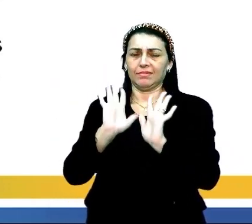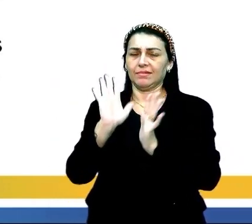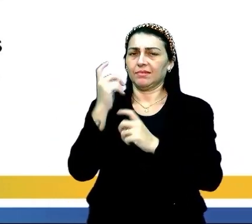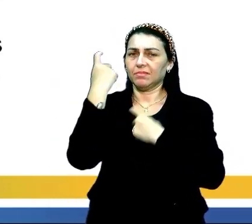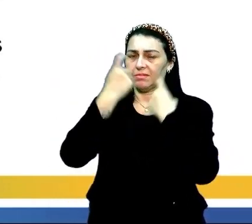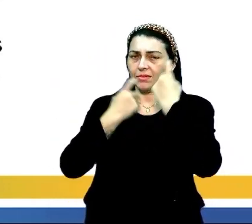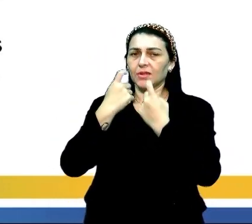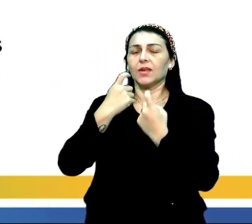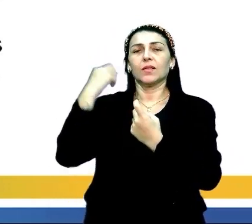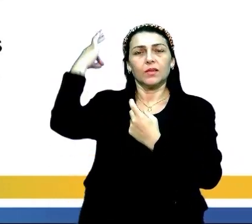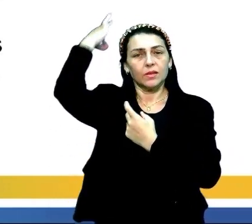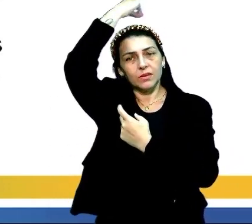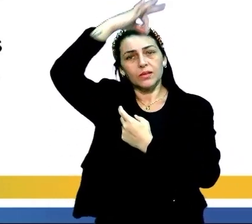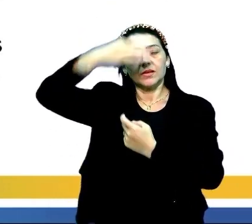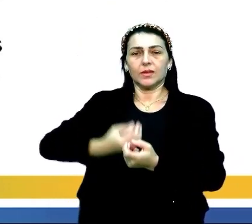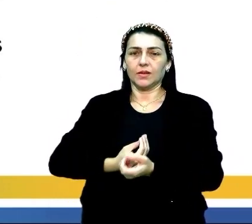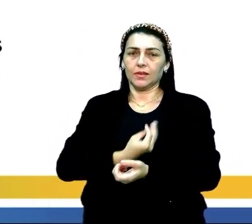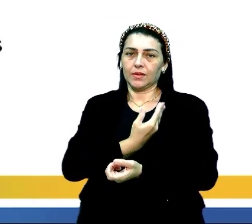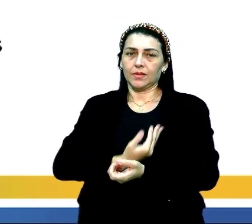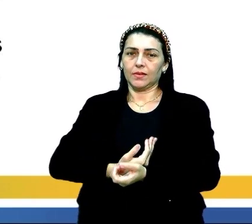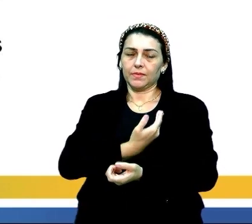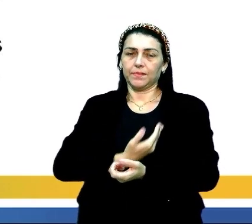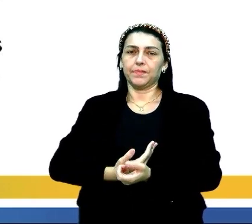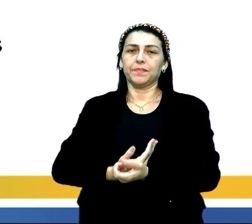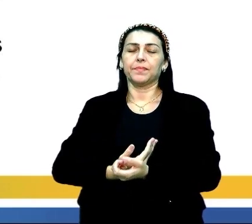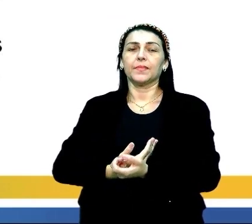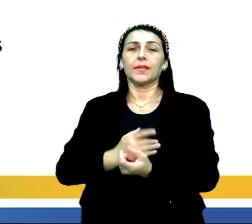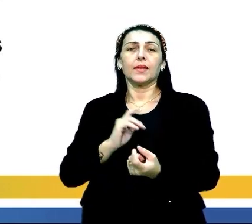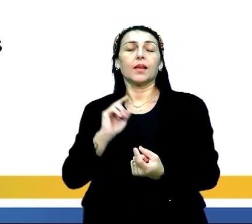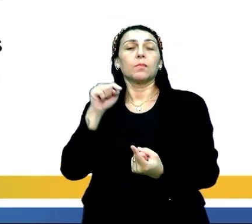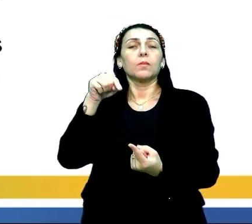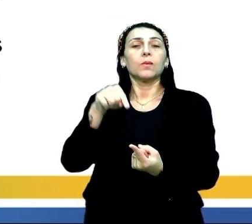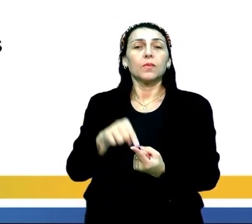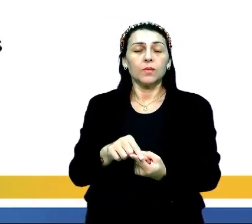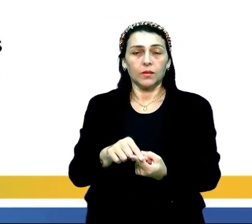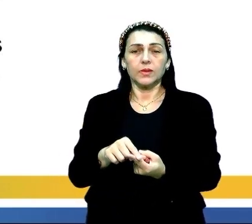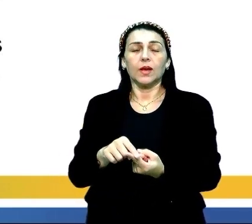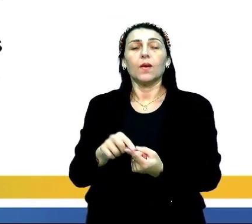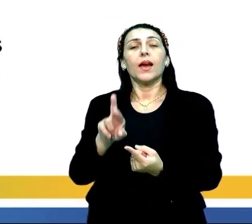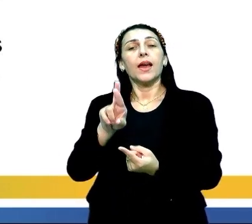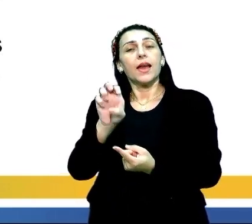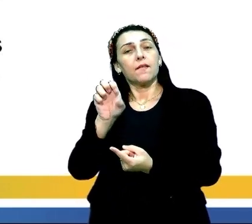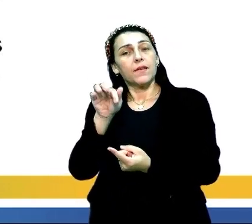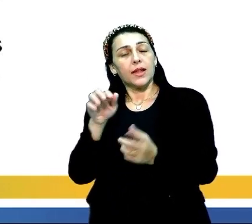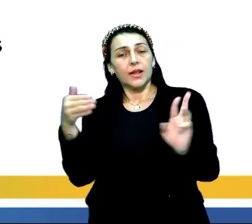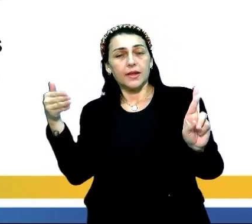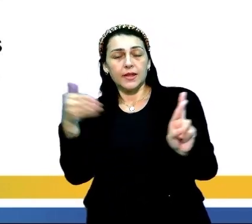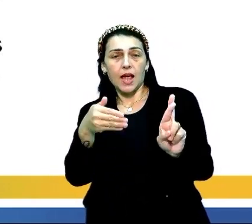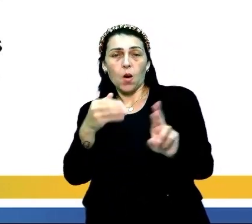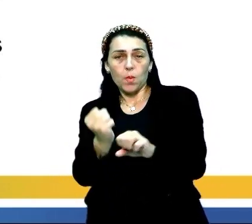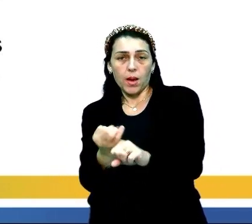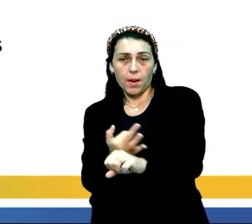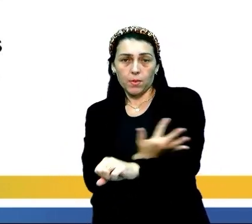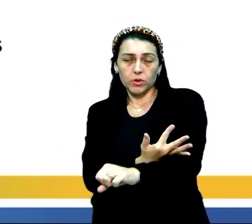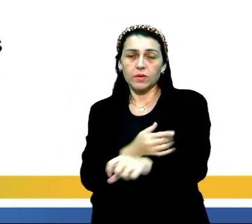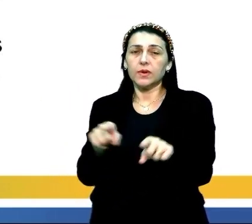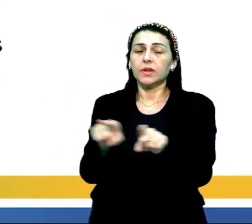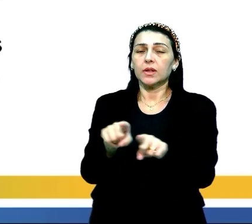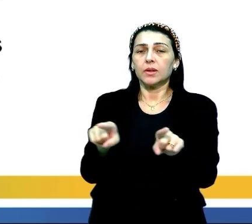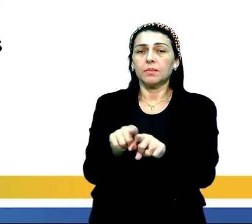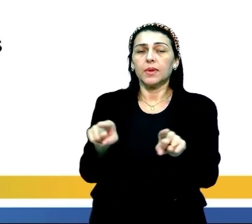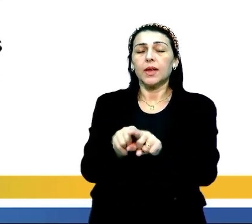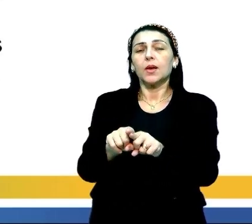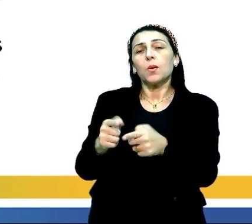de Santo Agostinho. Sua função referencial e sua função emotiva, lidando com